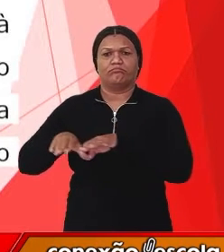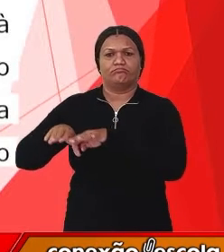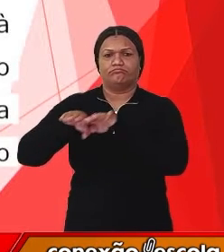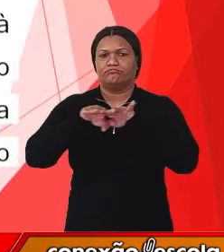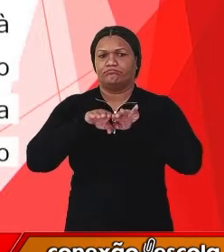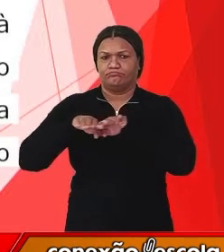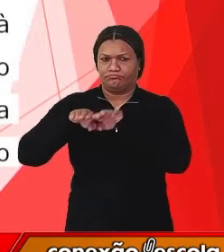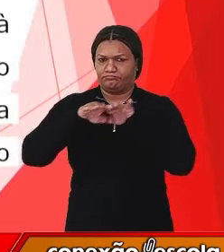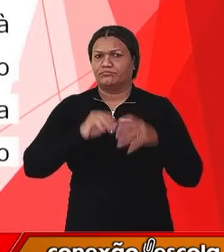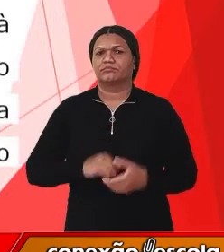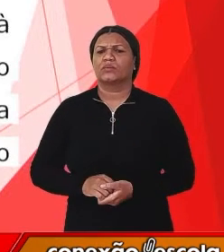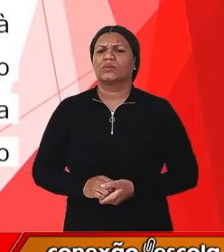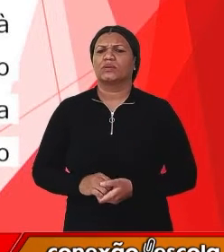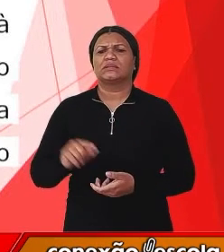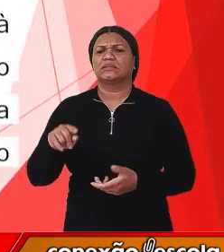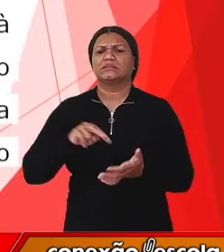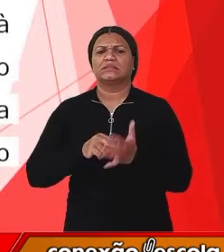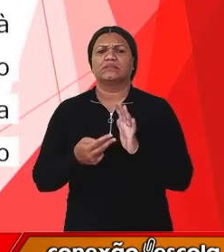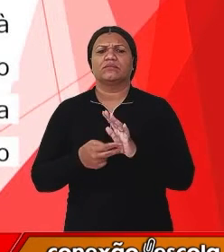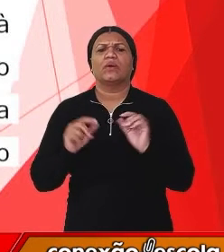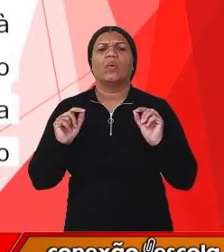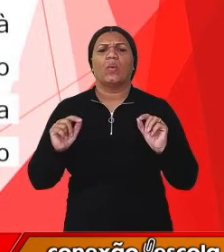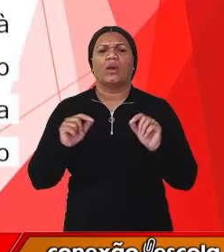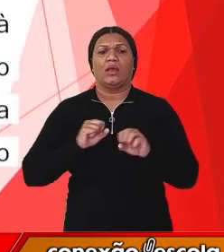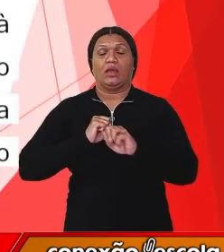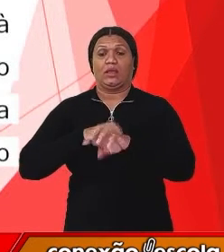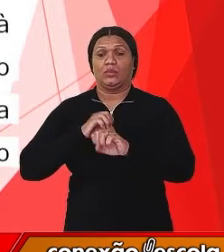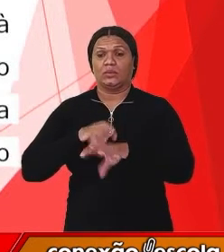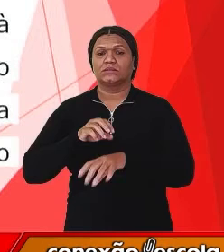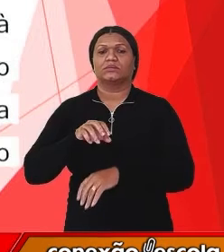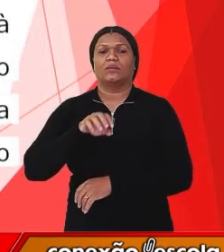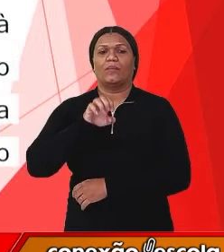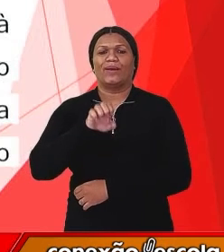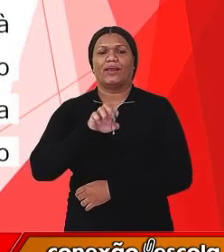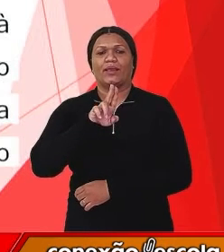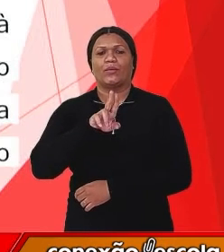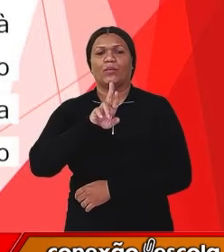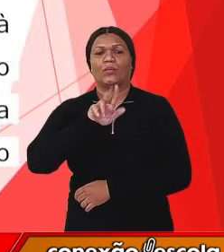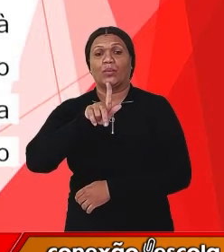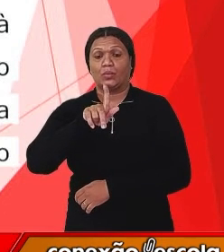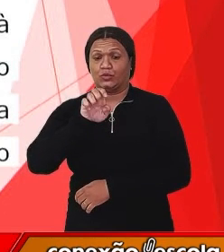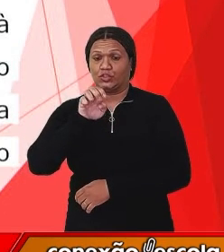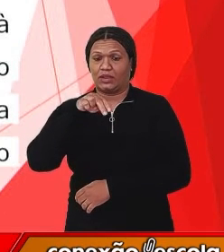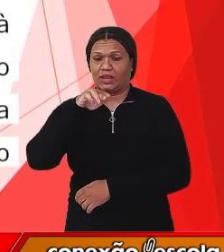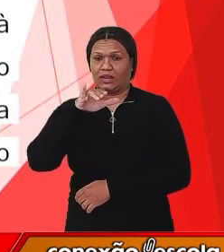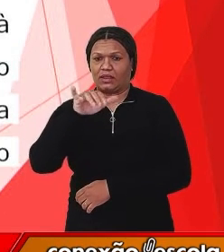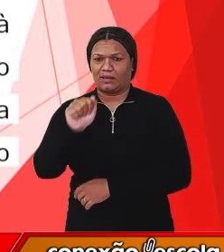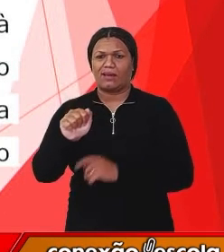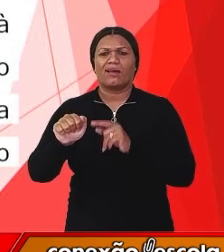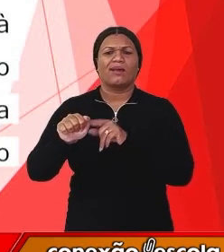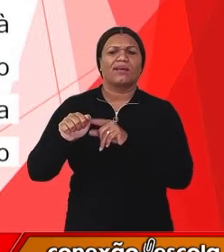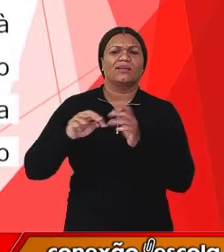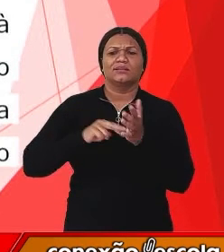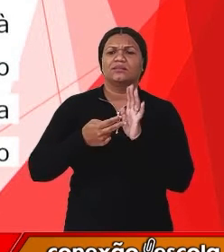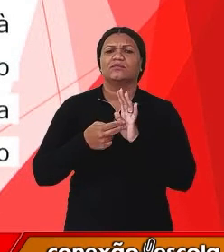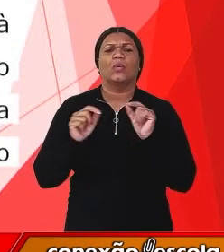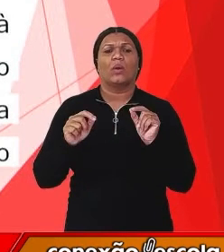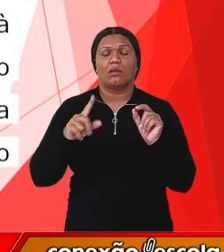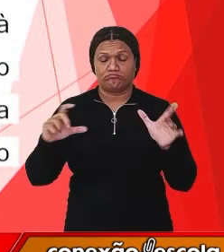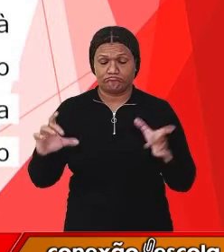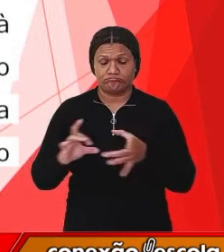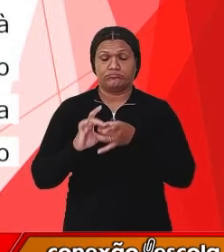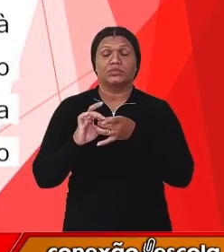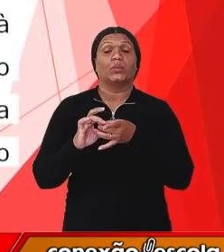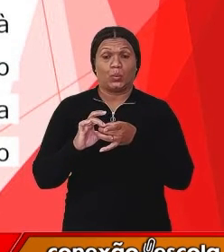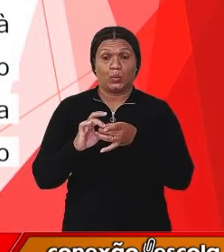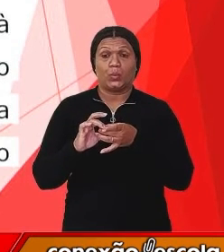que é essa educação eugênica? Essa educação ela estava associada à ideia de que os